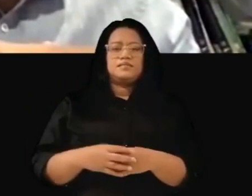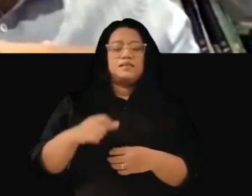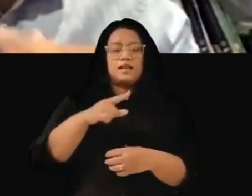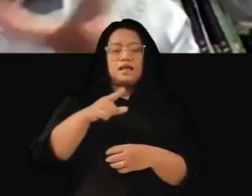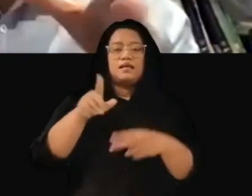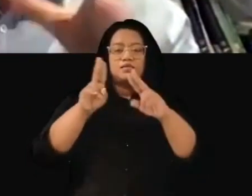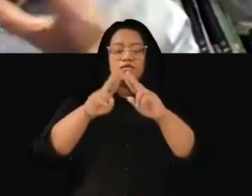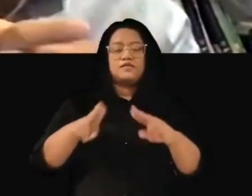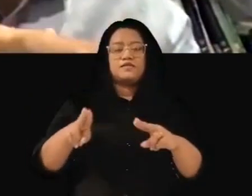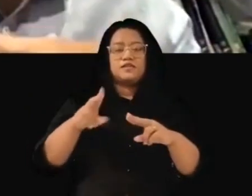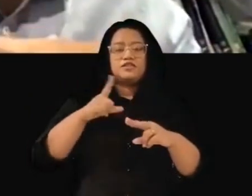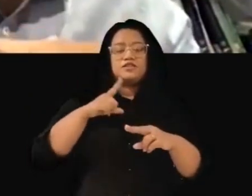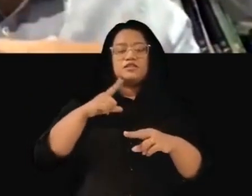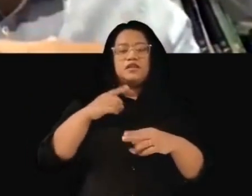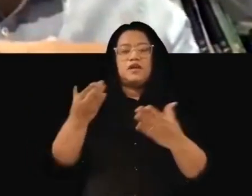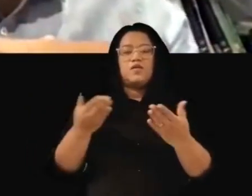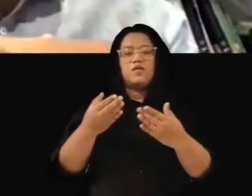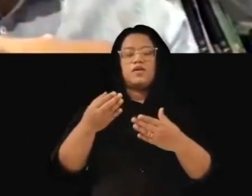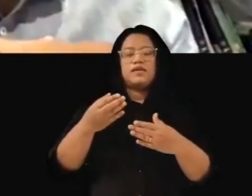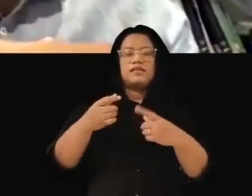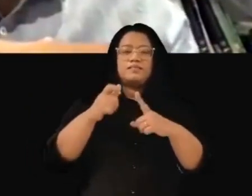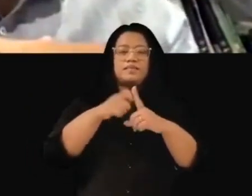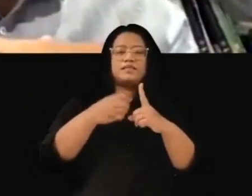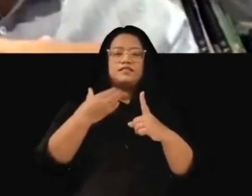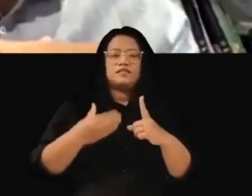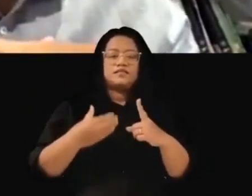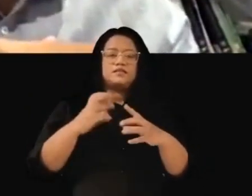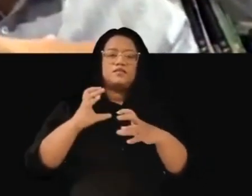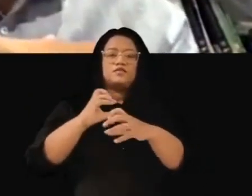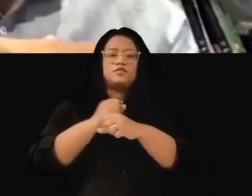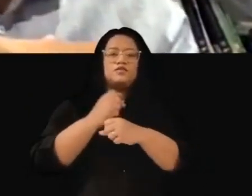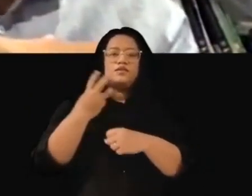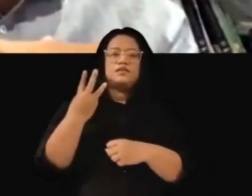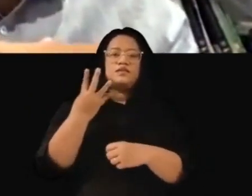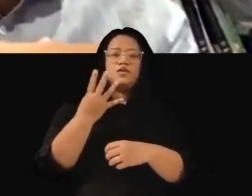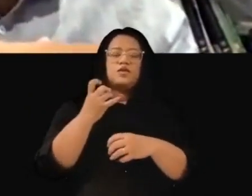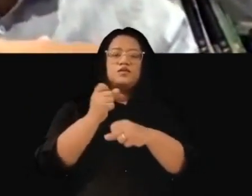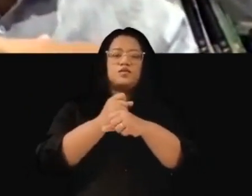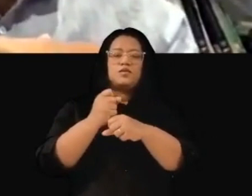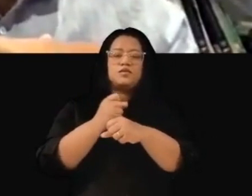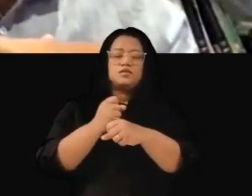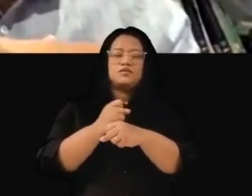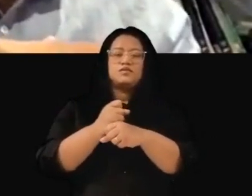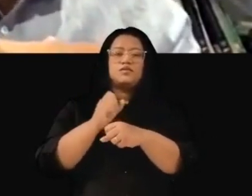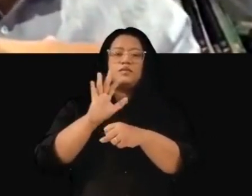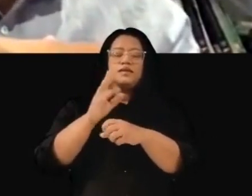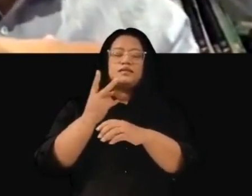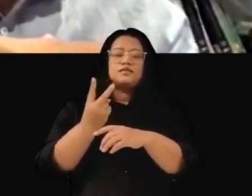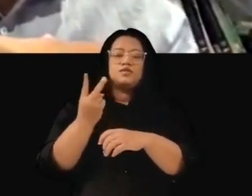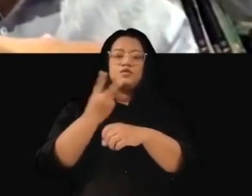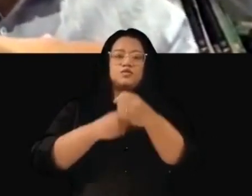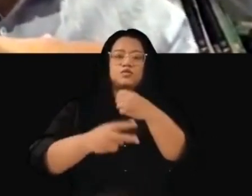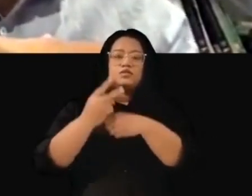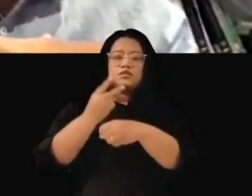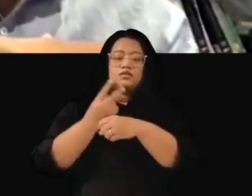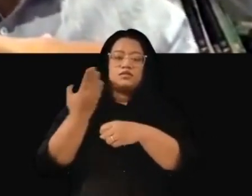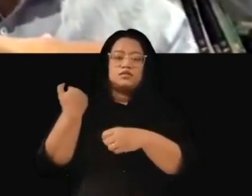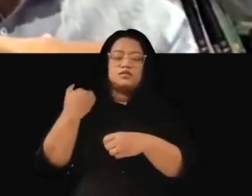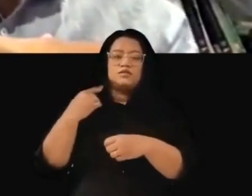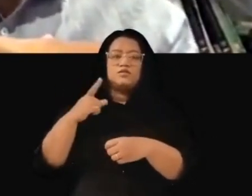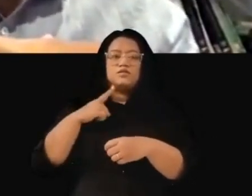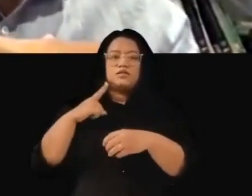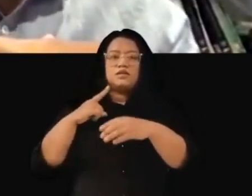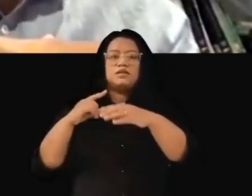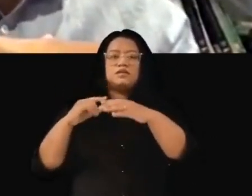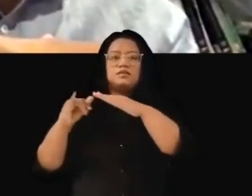já agora em dezembro eu completo 34 anos como docente da USP, que muito me orgulha, mais 2 anos antes disso, no setor privado, também com